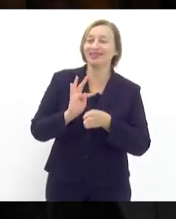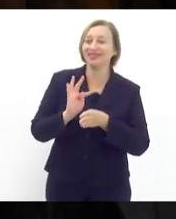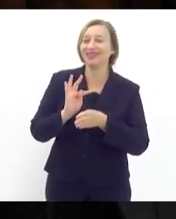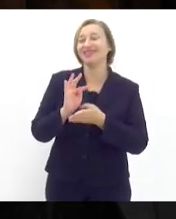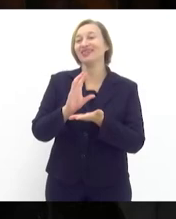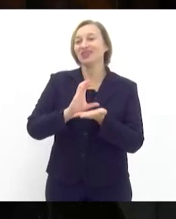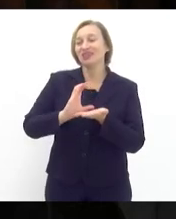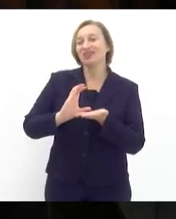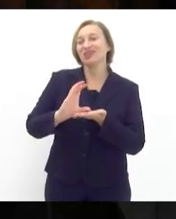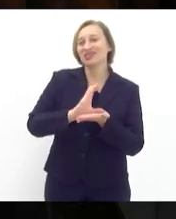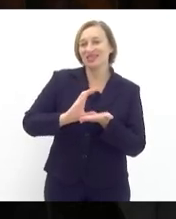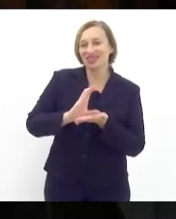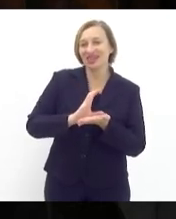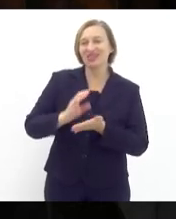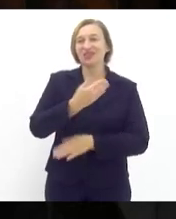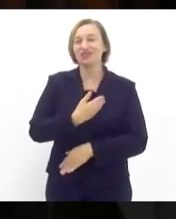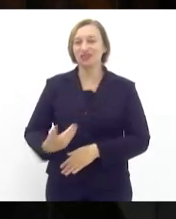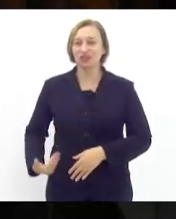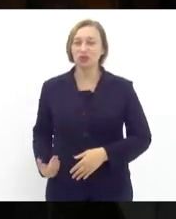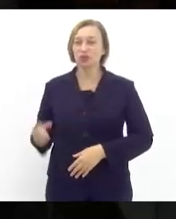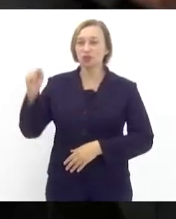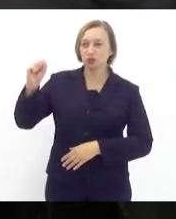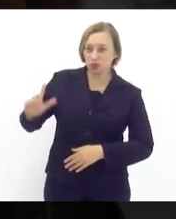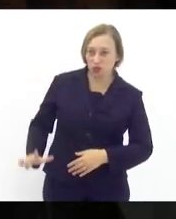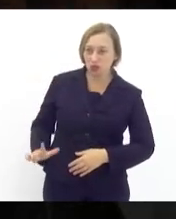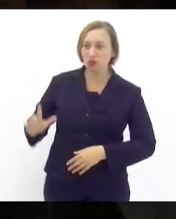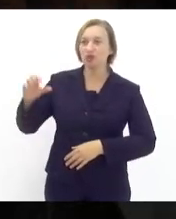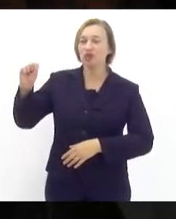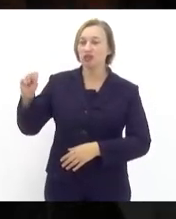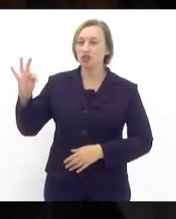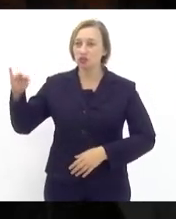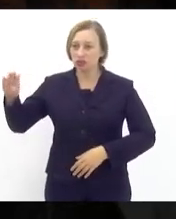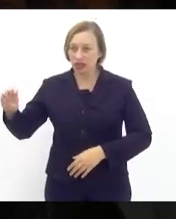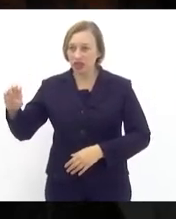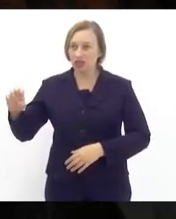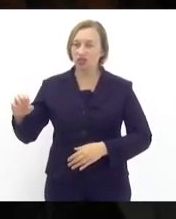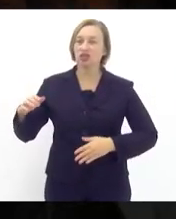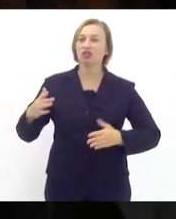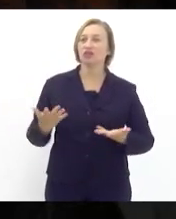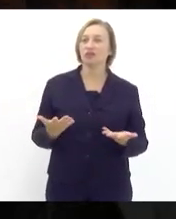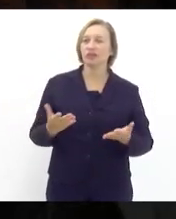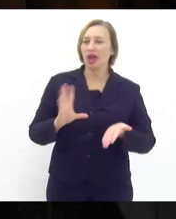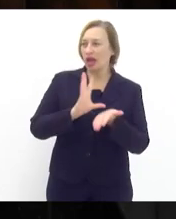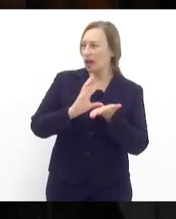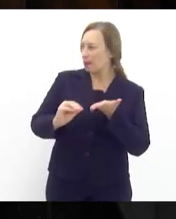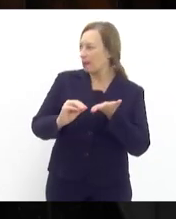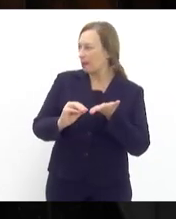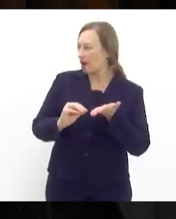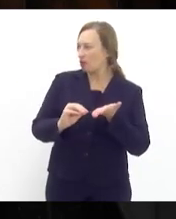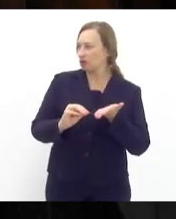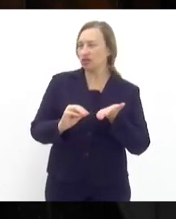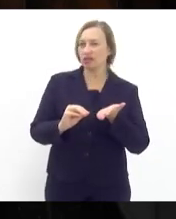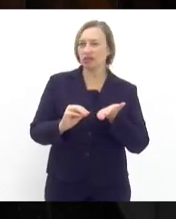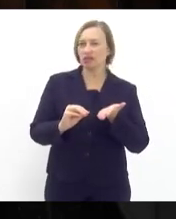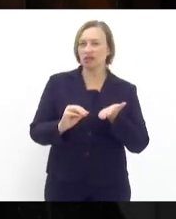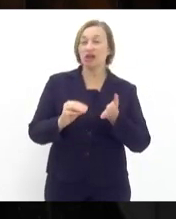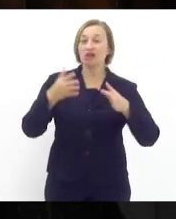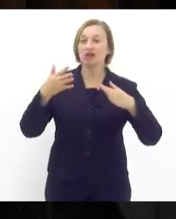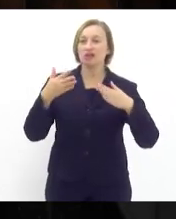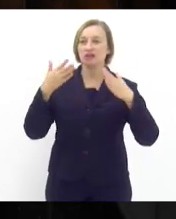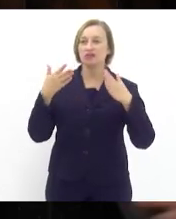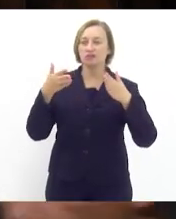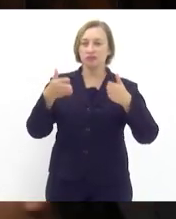do Sul Sudeste e a falta central dessa discussão foi exatamente esse juros